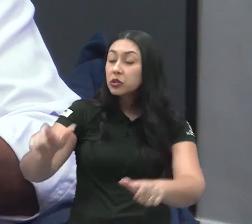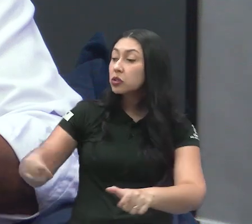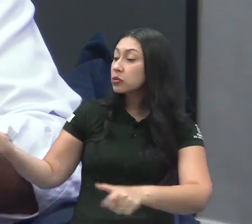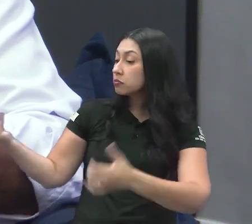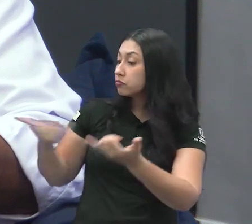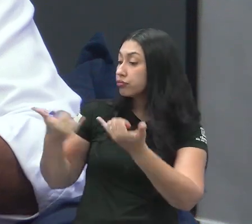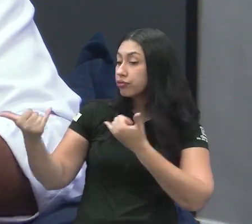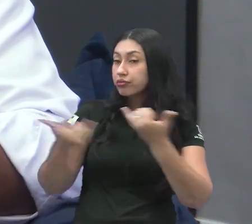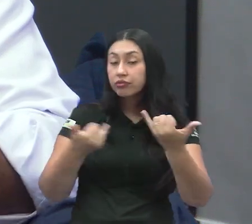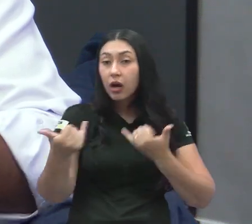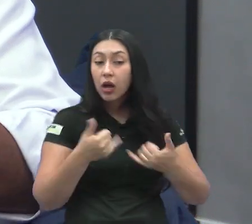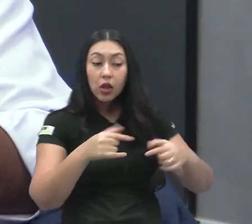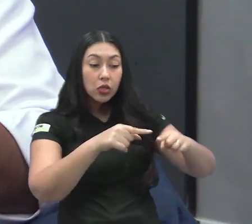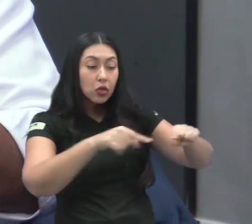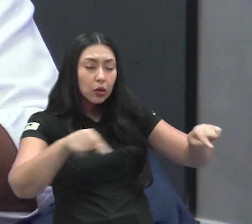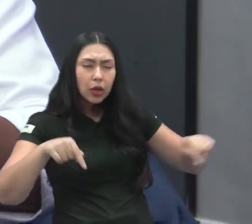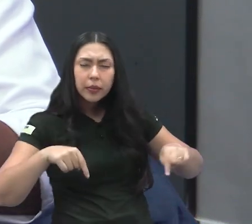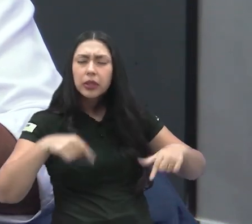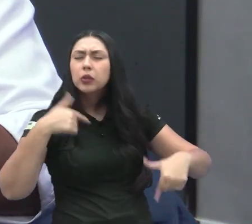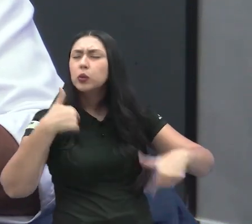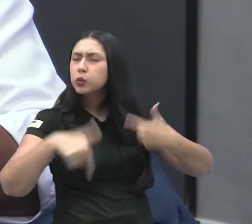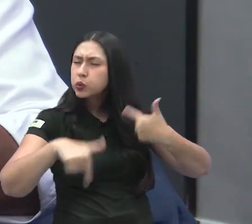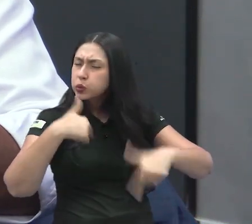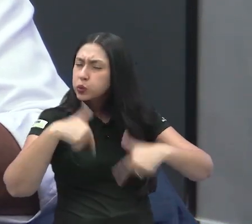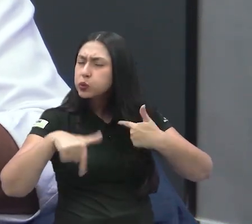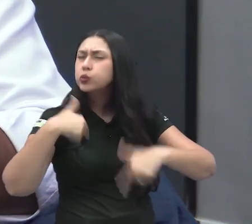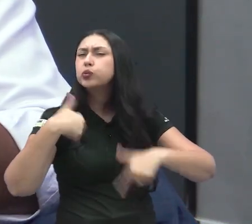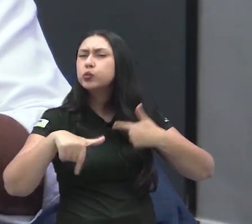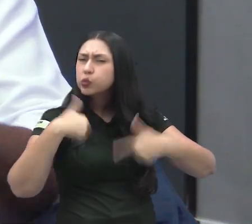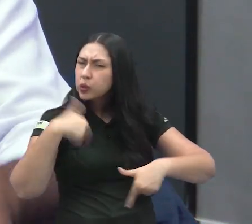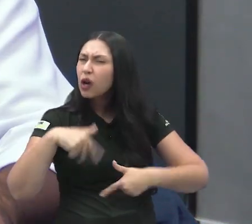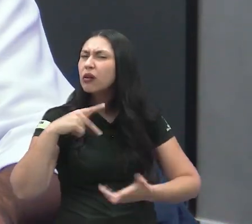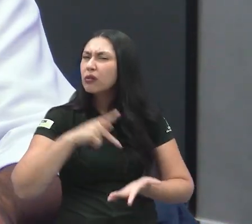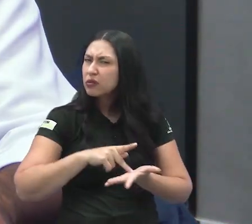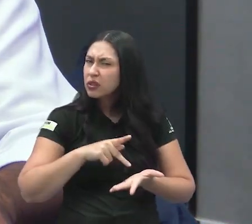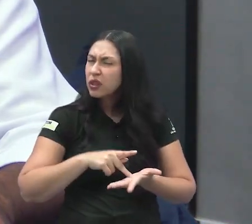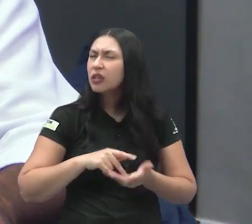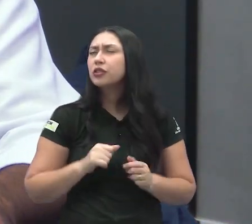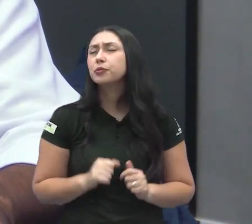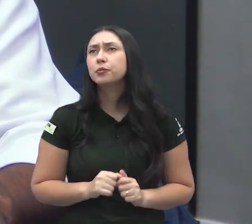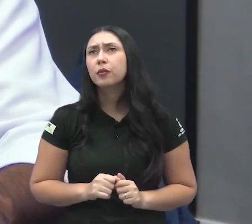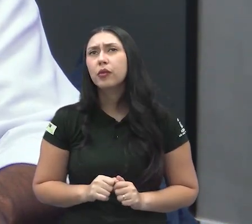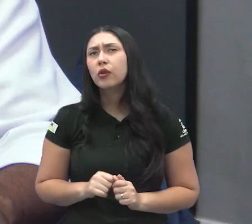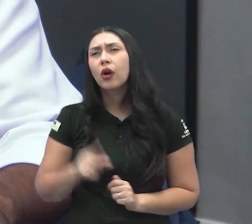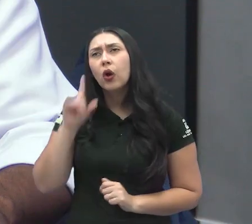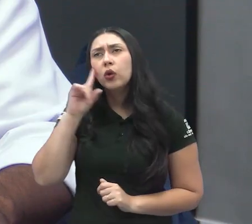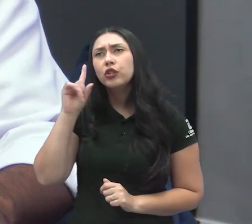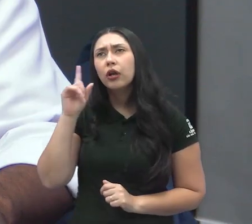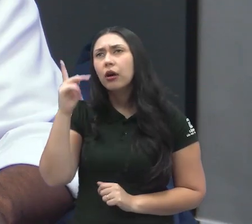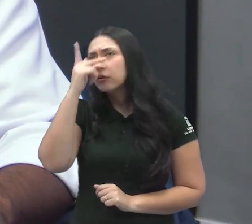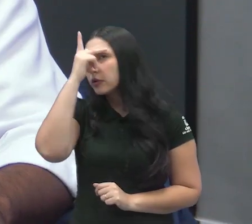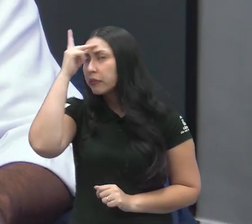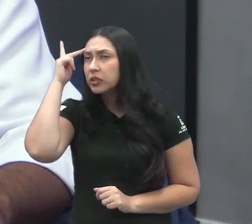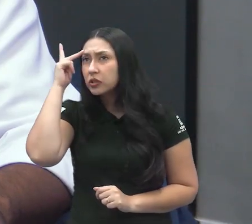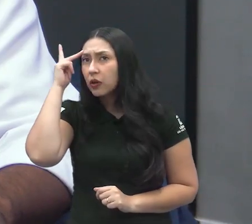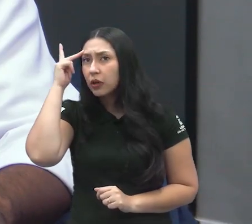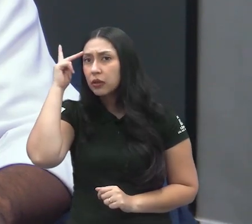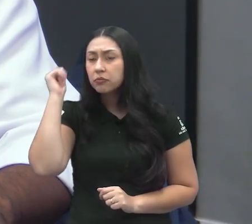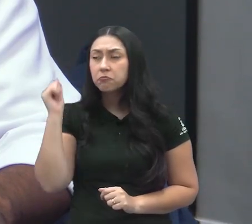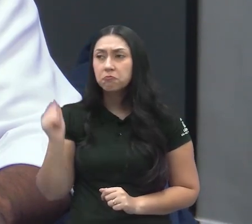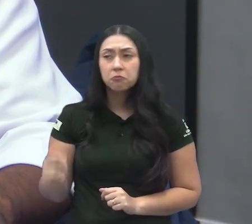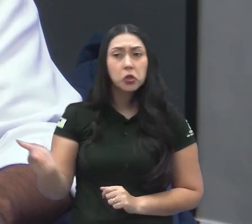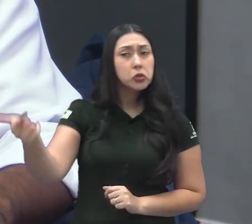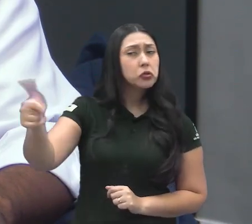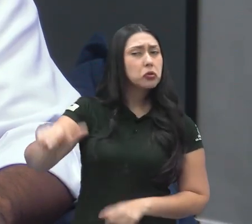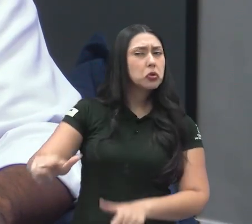as demandas que a gente tem. Meu gabinete trabalha muito, tá? Até teve uma pessoa que veio de um